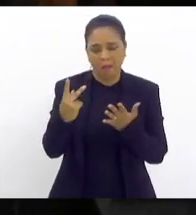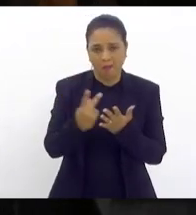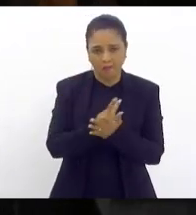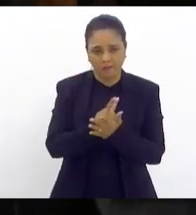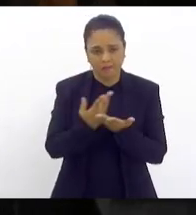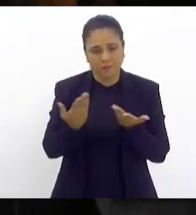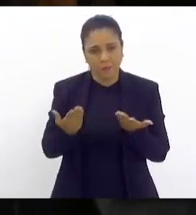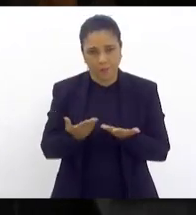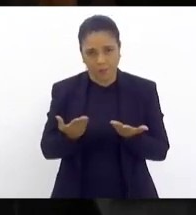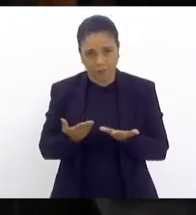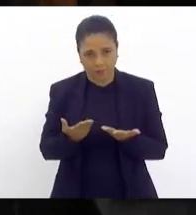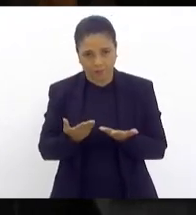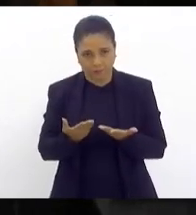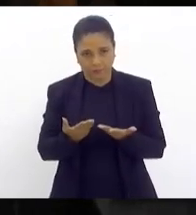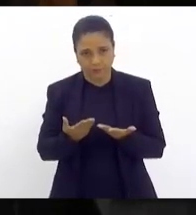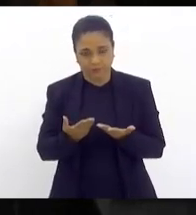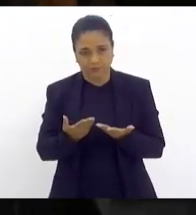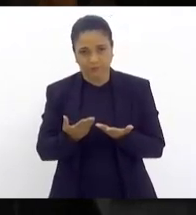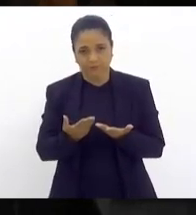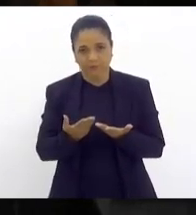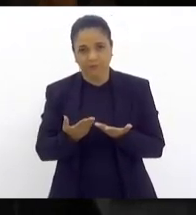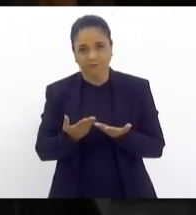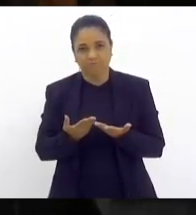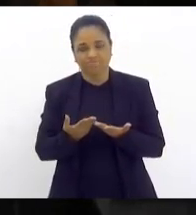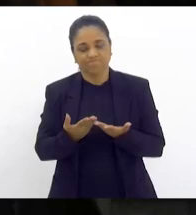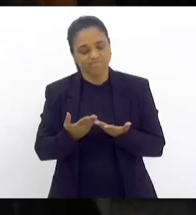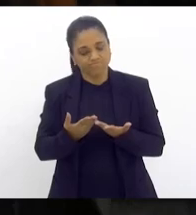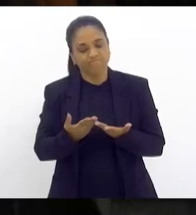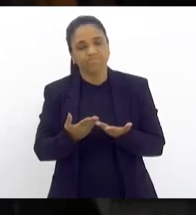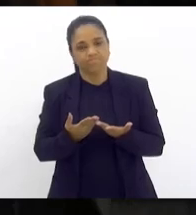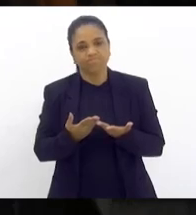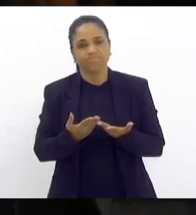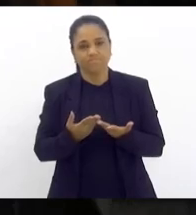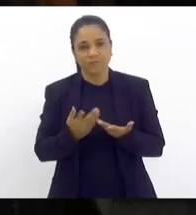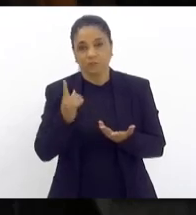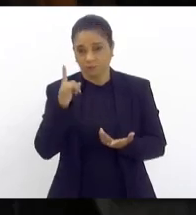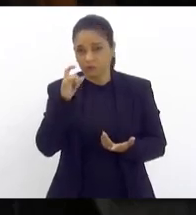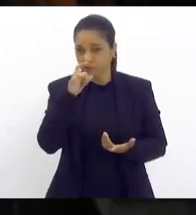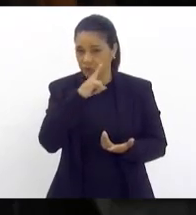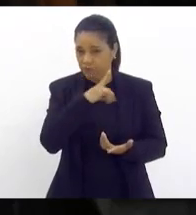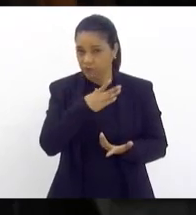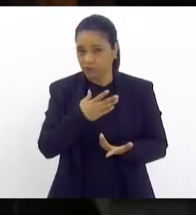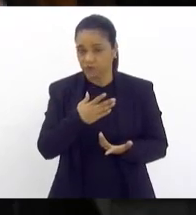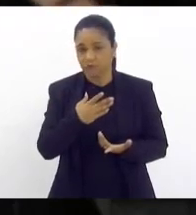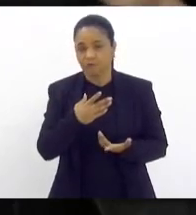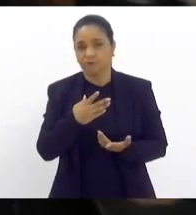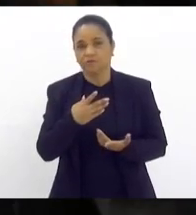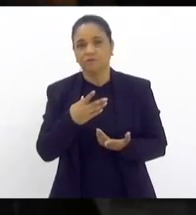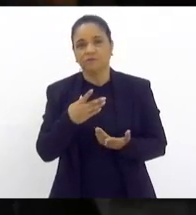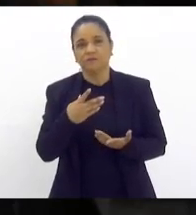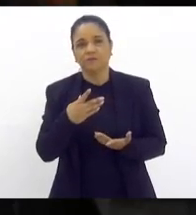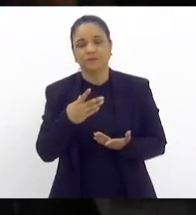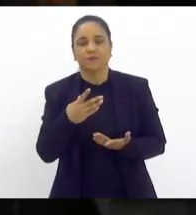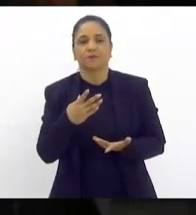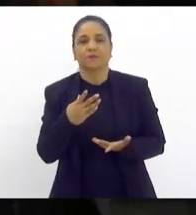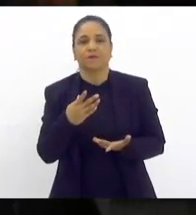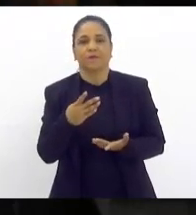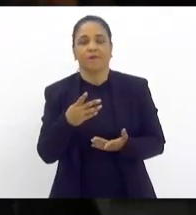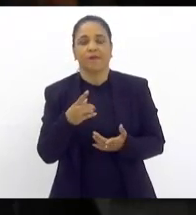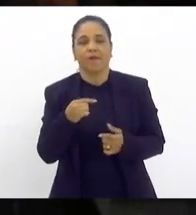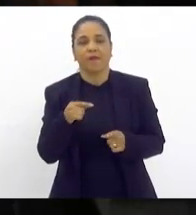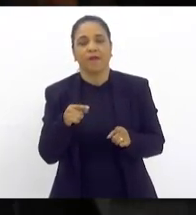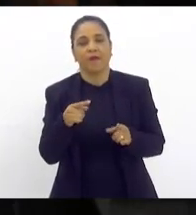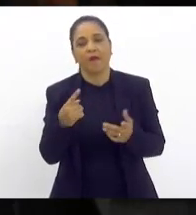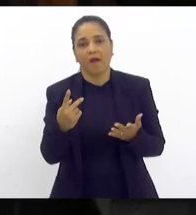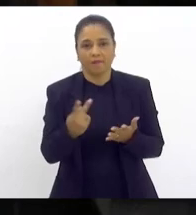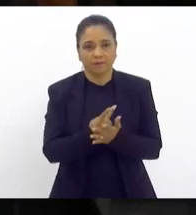aqui lamentável é um incidente é lamentável que nós